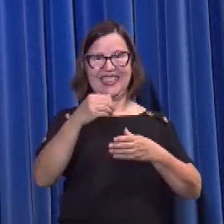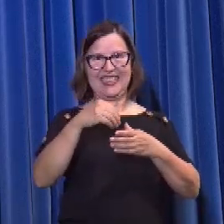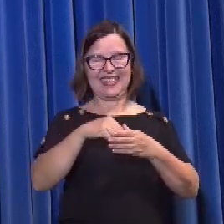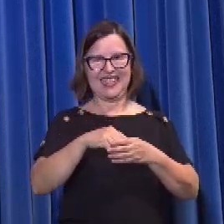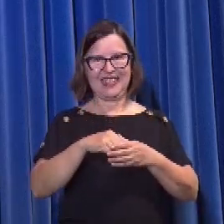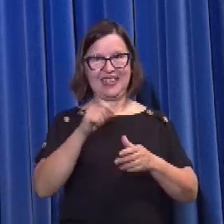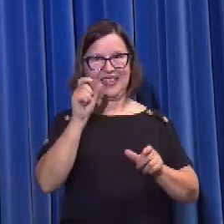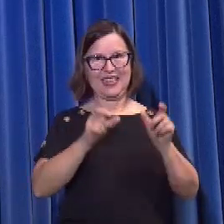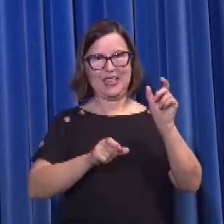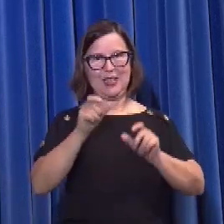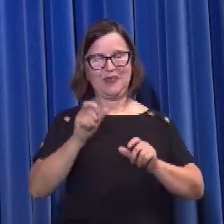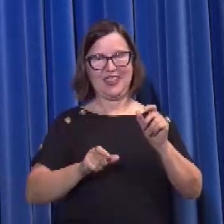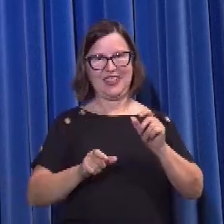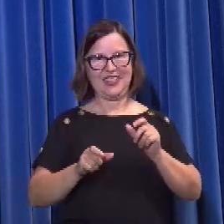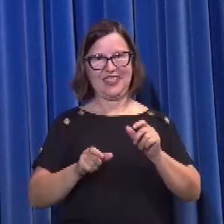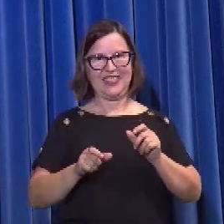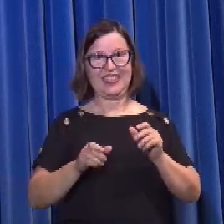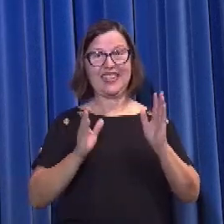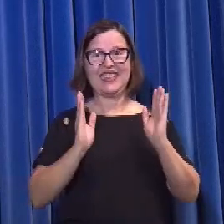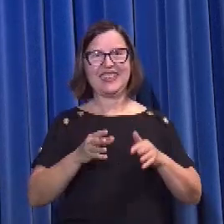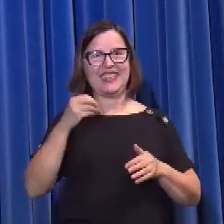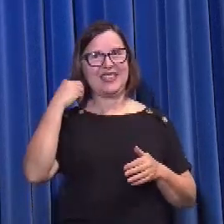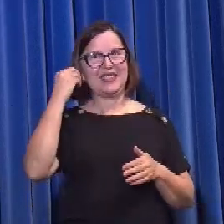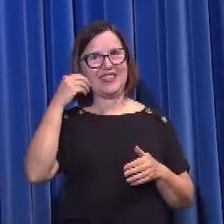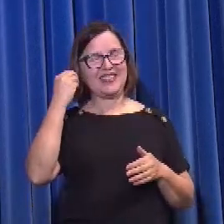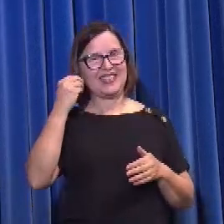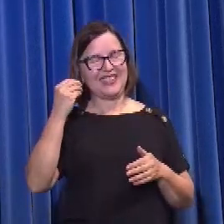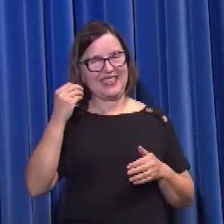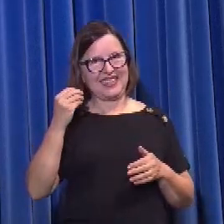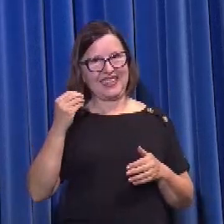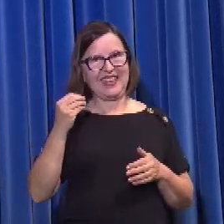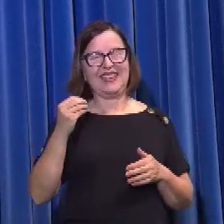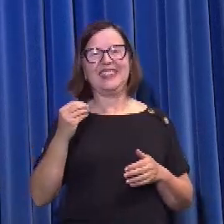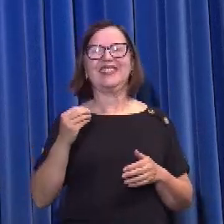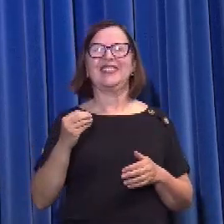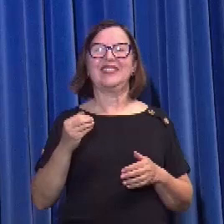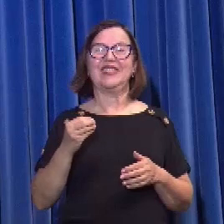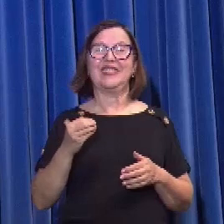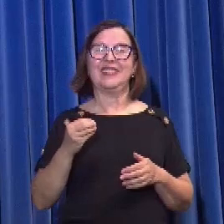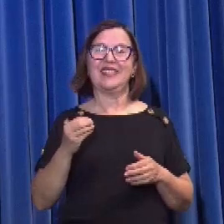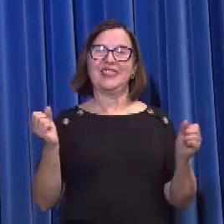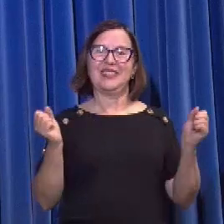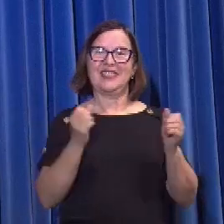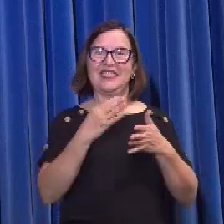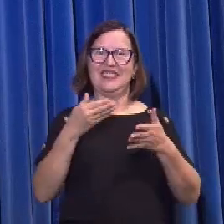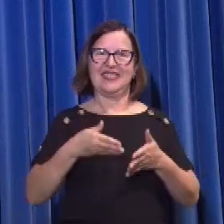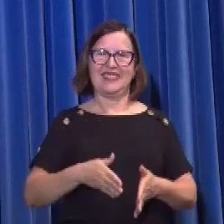daqueles que experimentaram o que significa o novo nascimento.